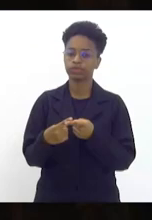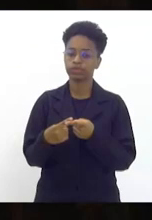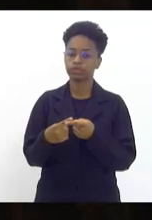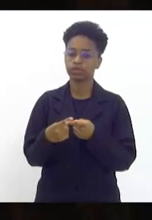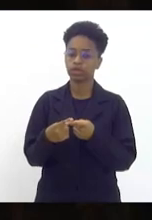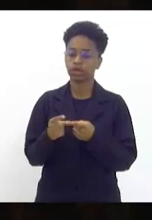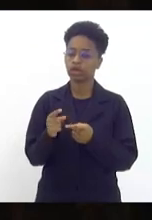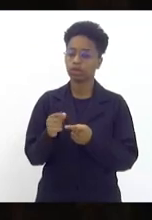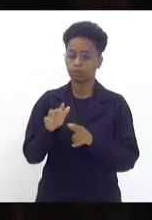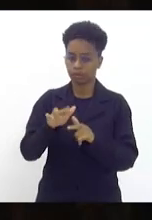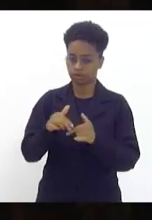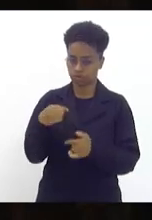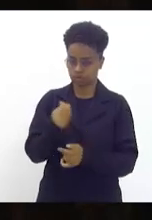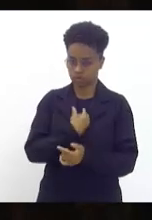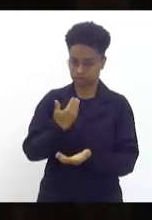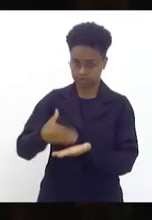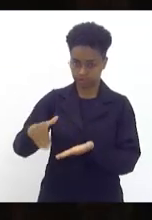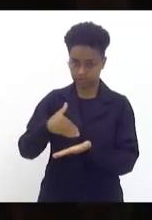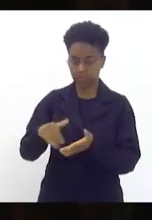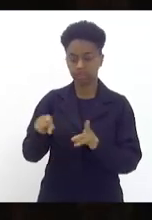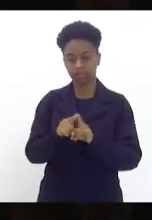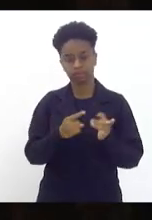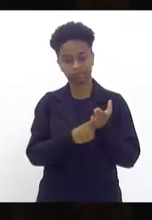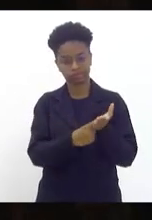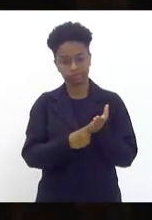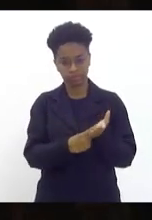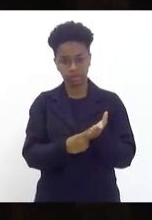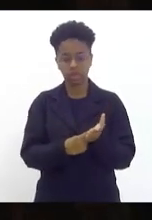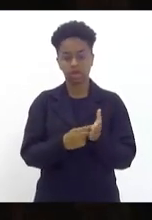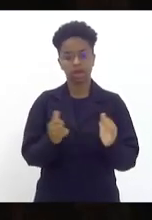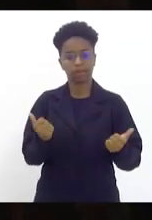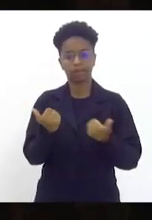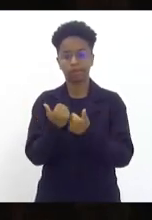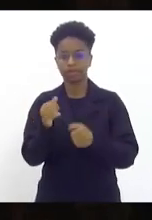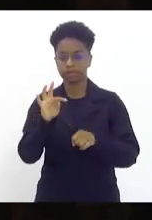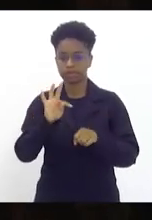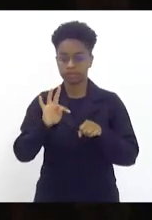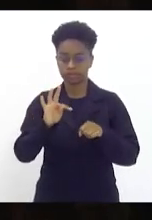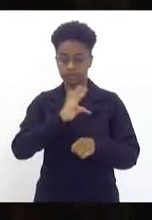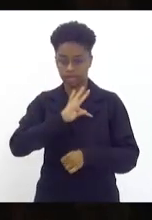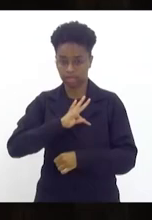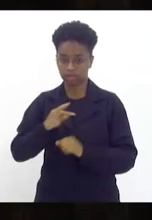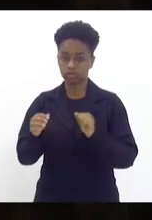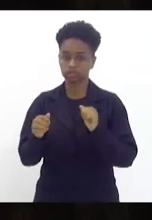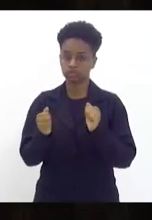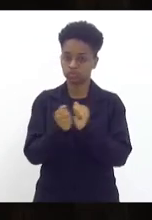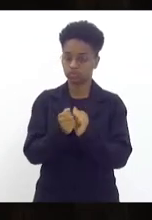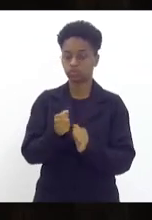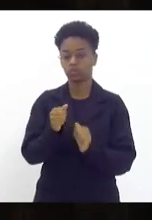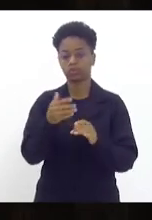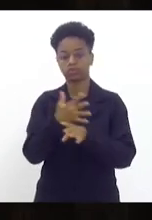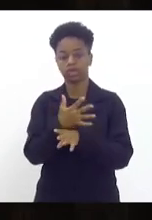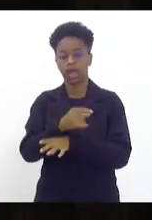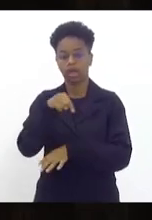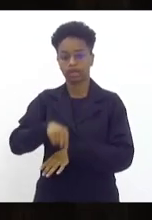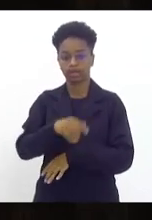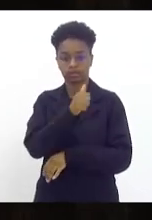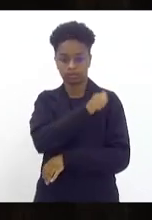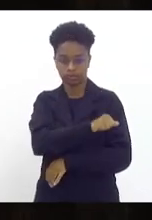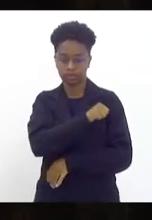a partir da nossa secretaria, através de acordos de cooperação técnica com os municípios. Aqui no Rio de Janeiro, tivemos a maioria.